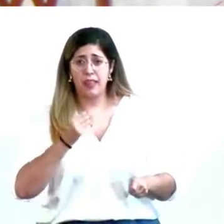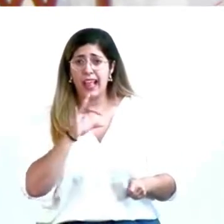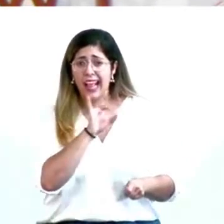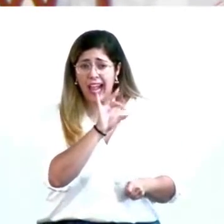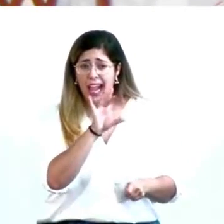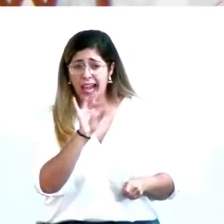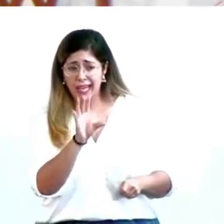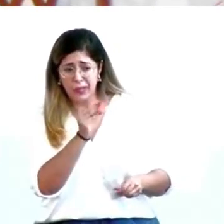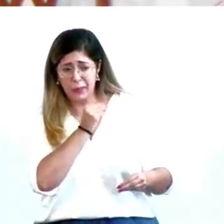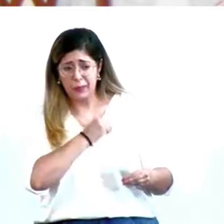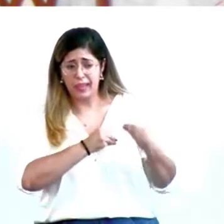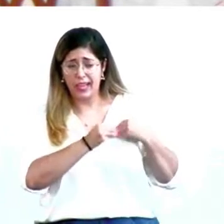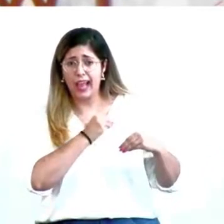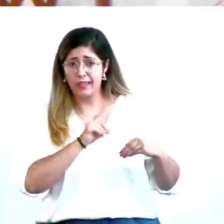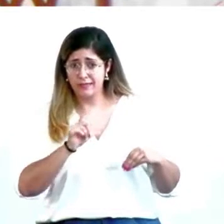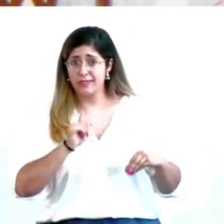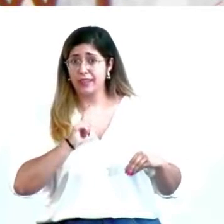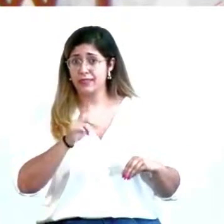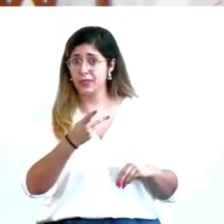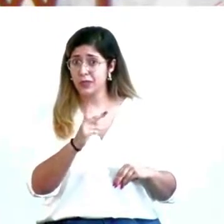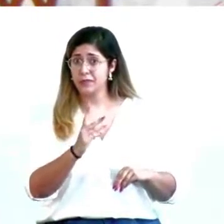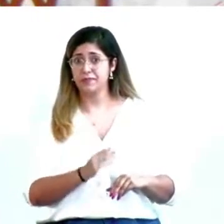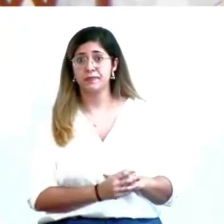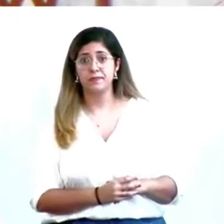pecaminosa que vocês tiverem.